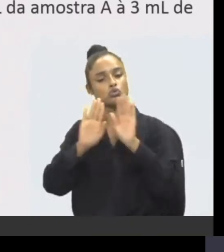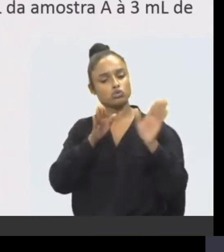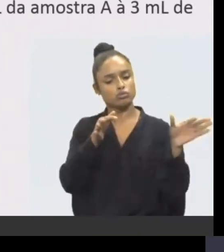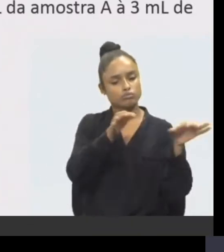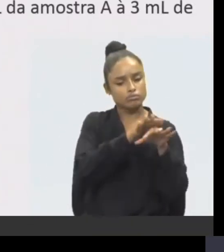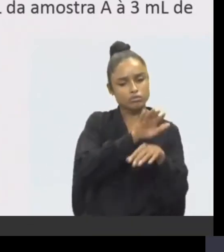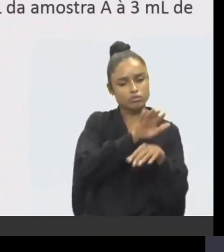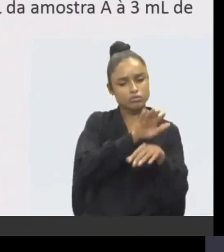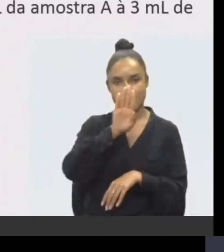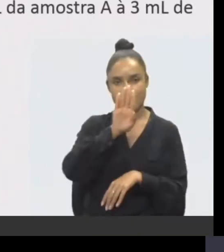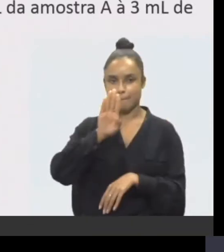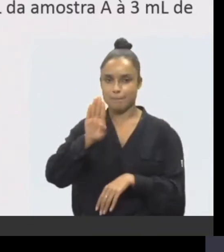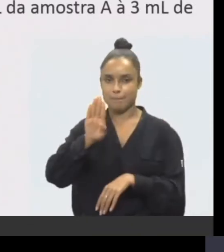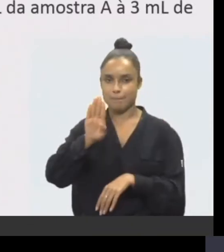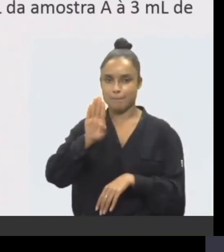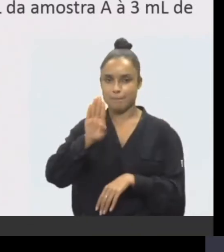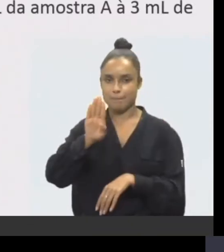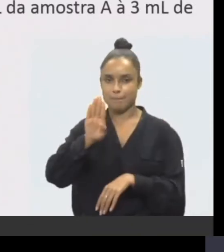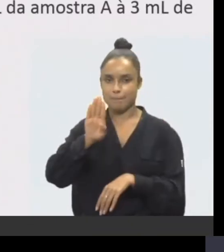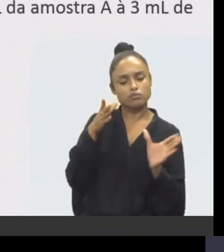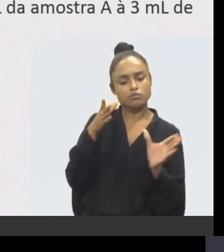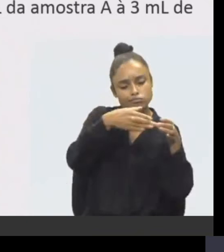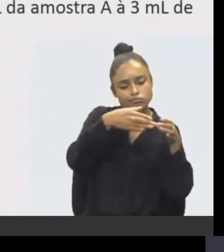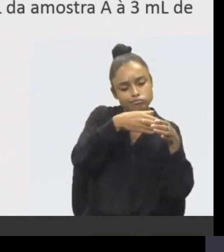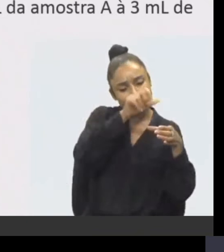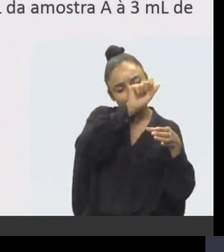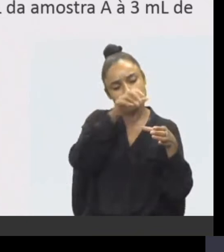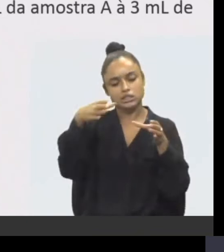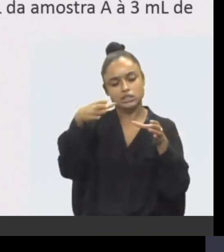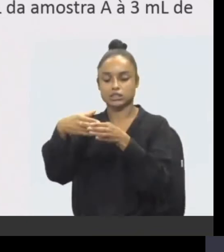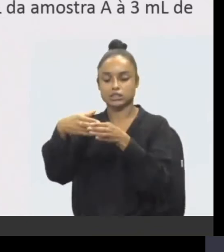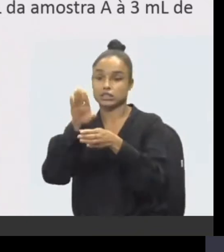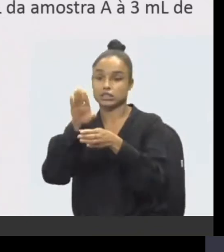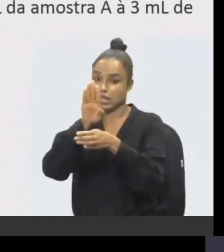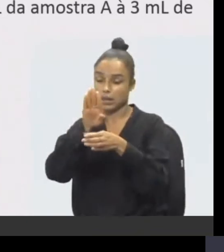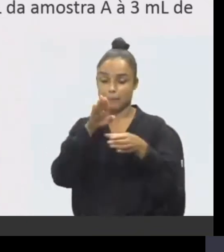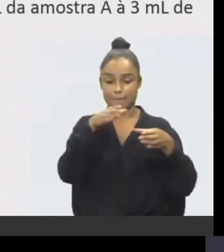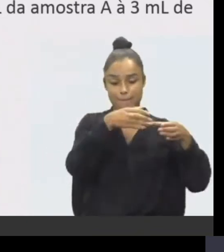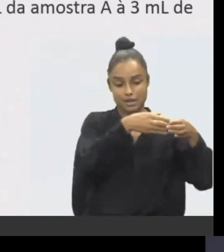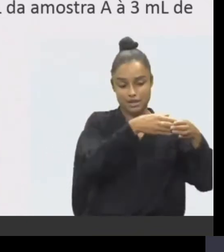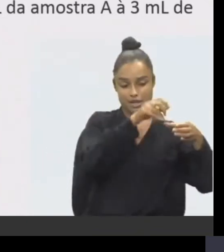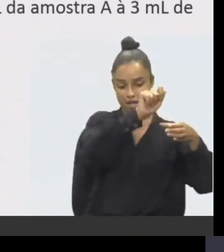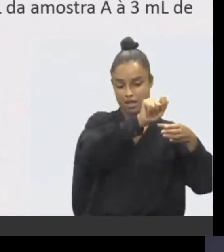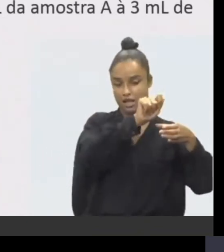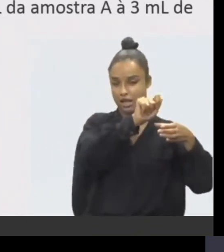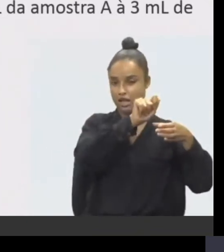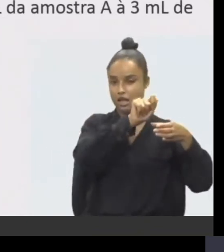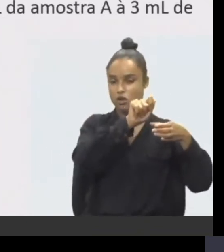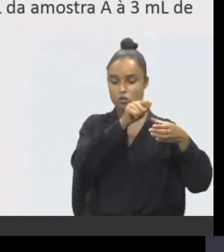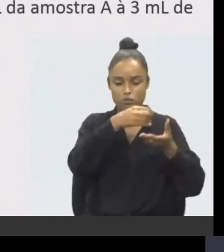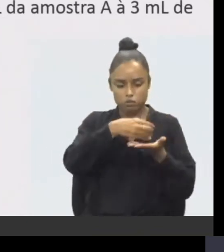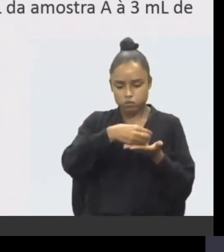as soluções rotuladas como A e B, sendo que o composto A corresponde a